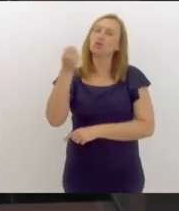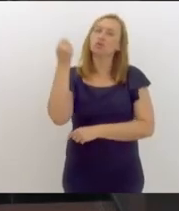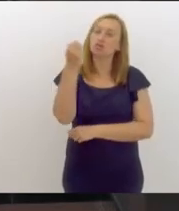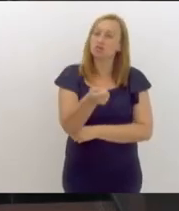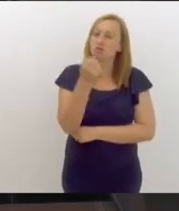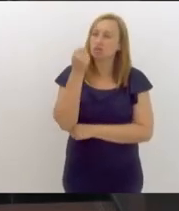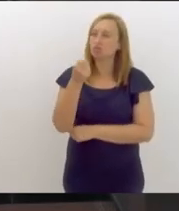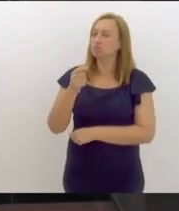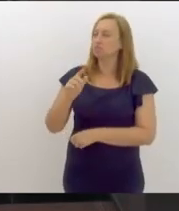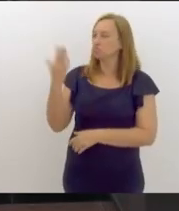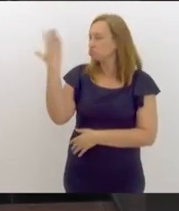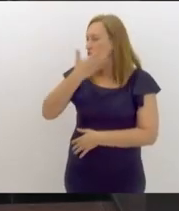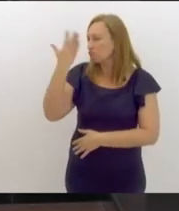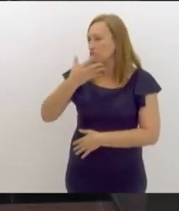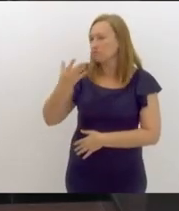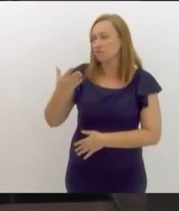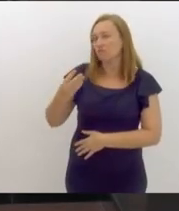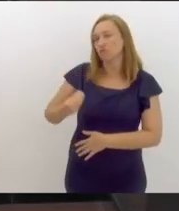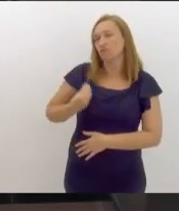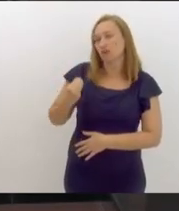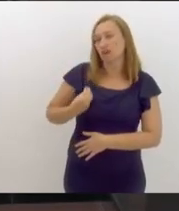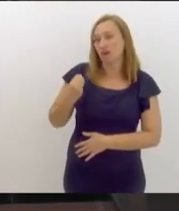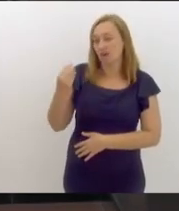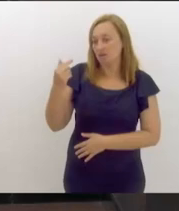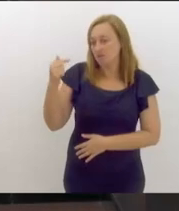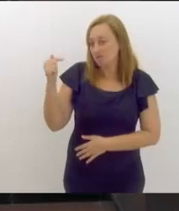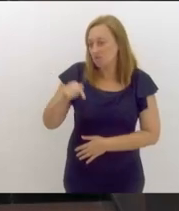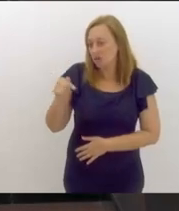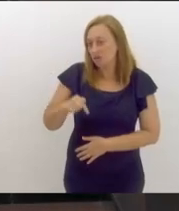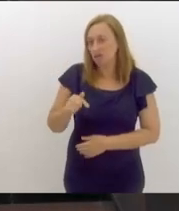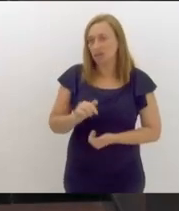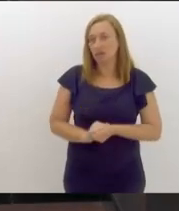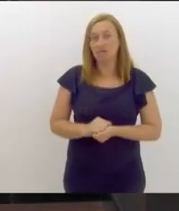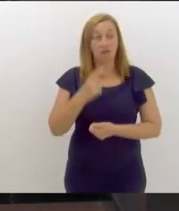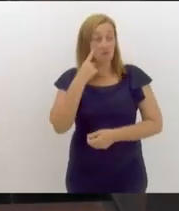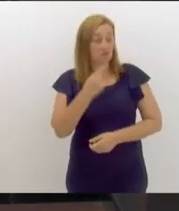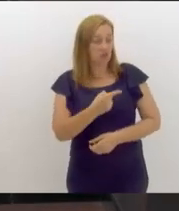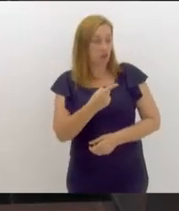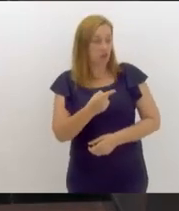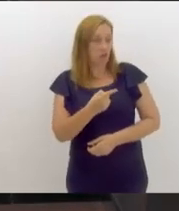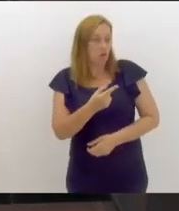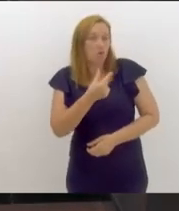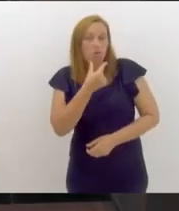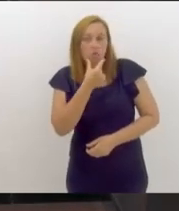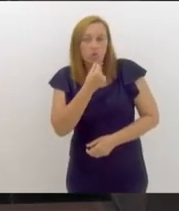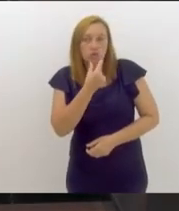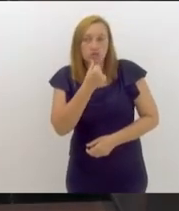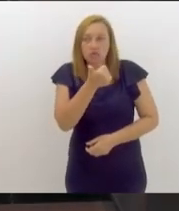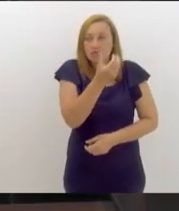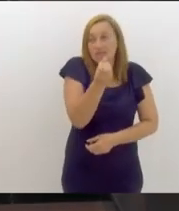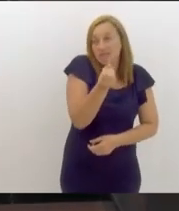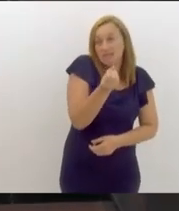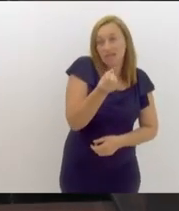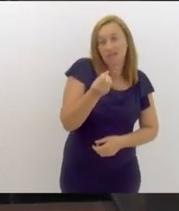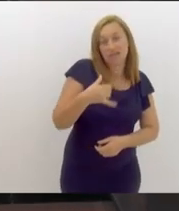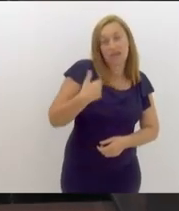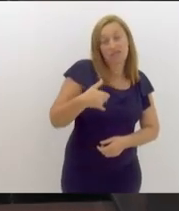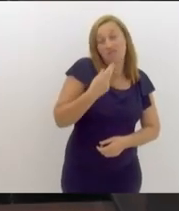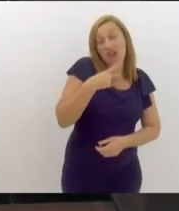realidade que nós vivemos aqui vai olhar para um garotinho de 16 anos e vai falar que é apenas um garoto